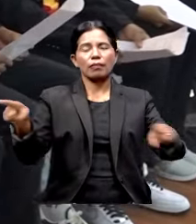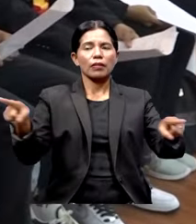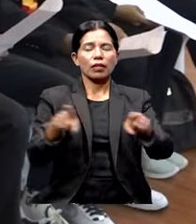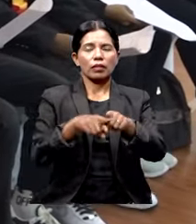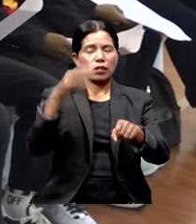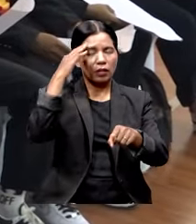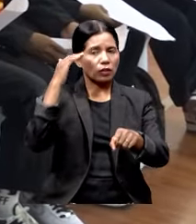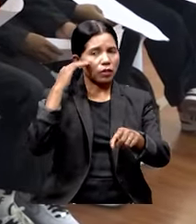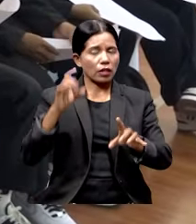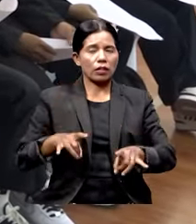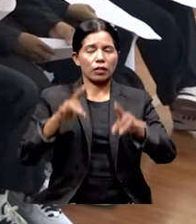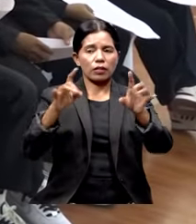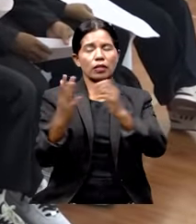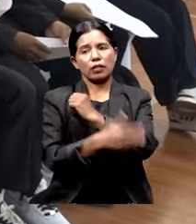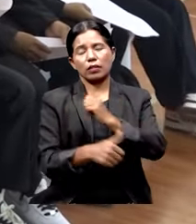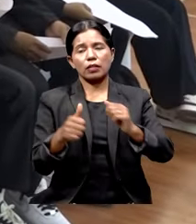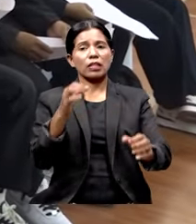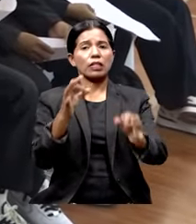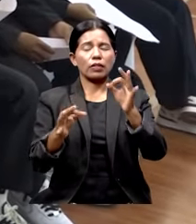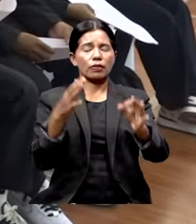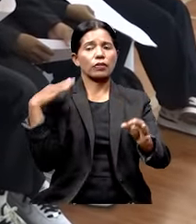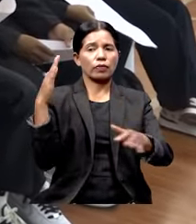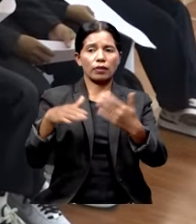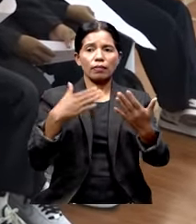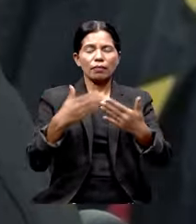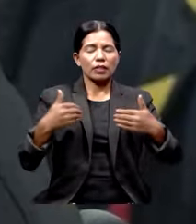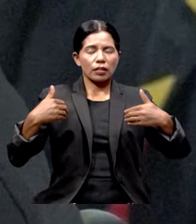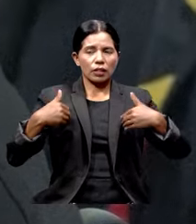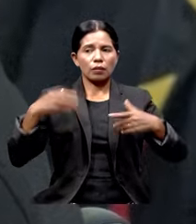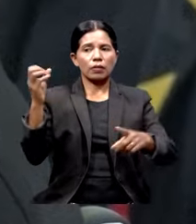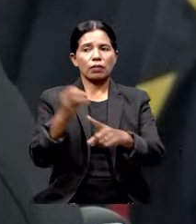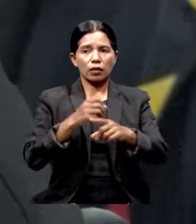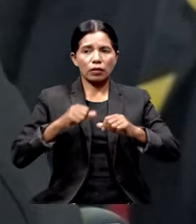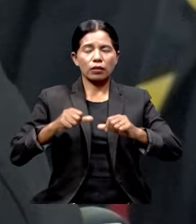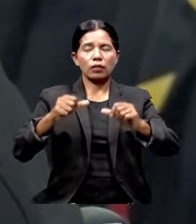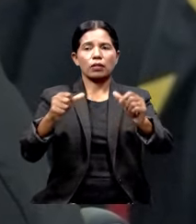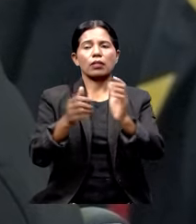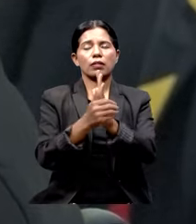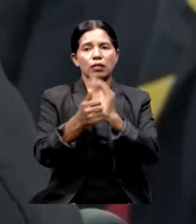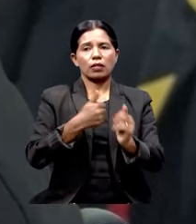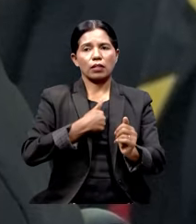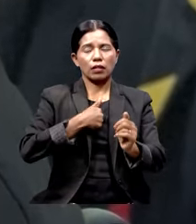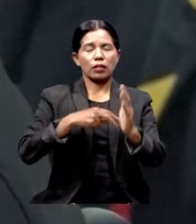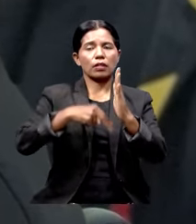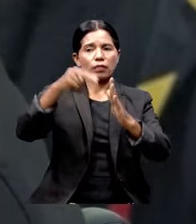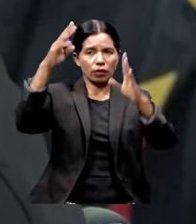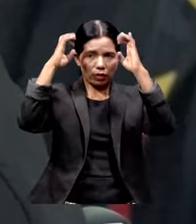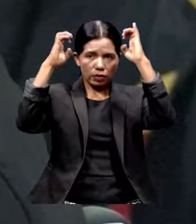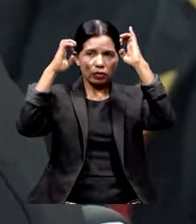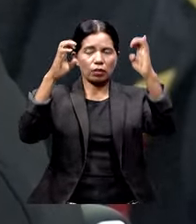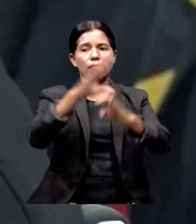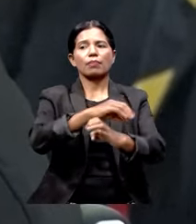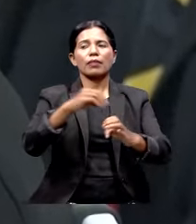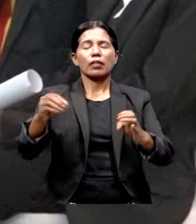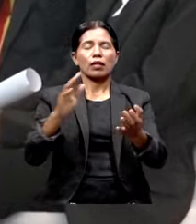Correia, Austrália, no Nação Selop. Mas que jovem sirané, seja a oportunidade a tu continua capacitando e a nível de educação formal